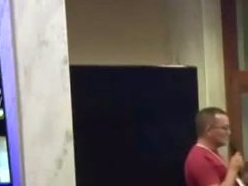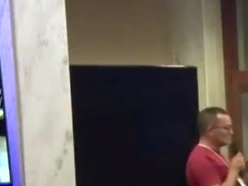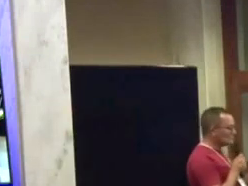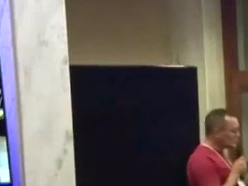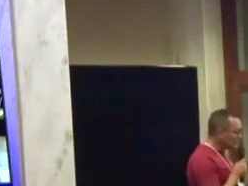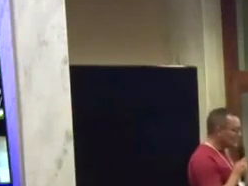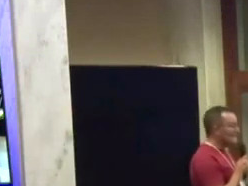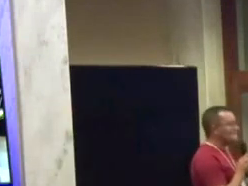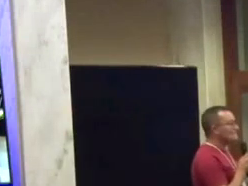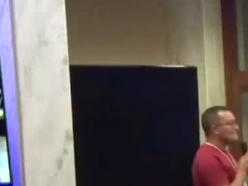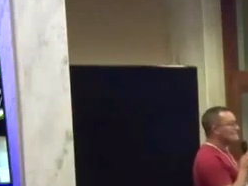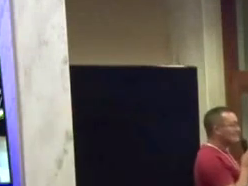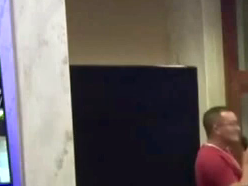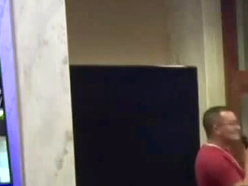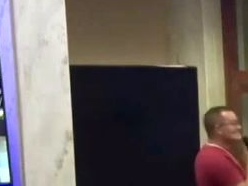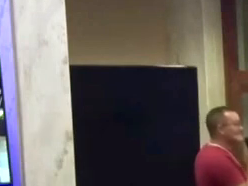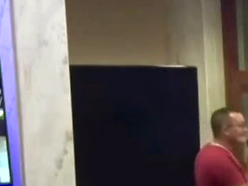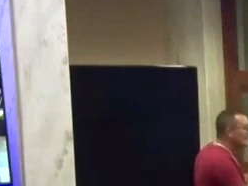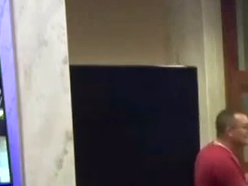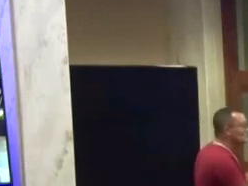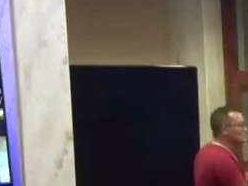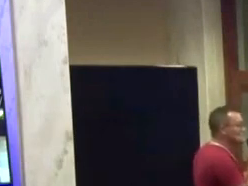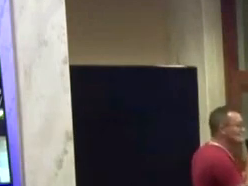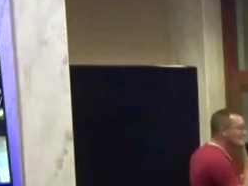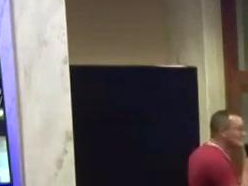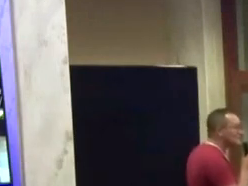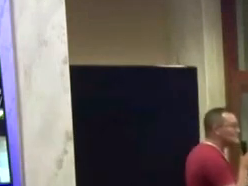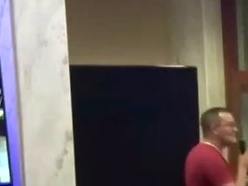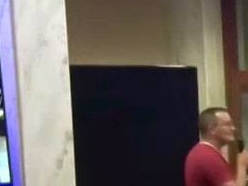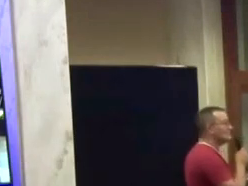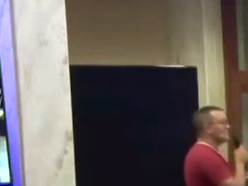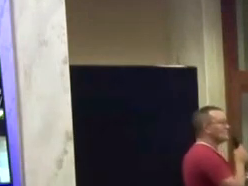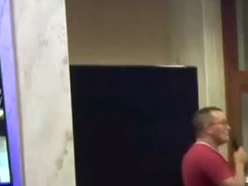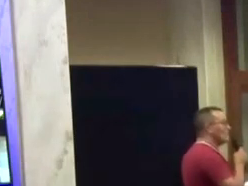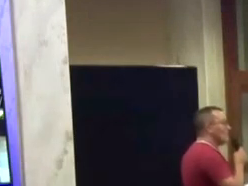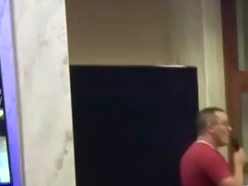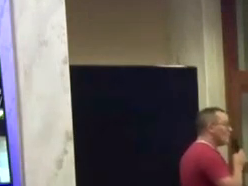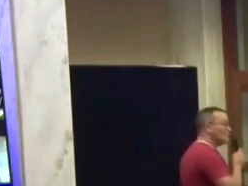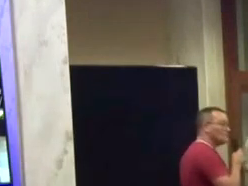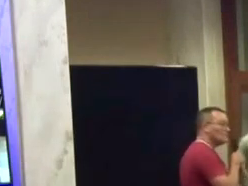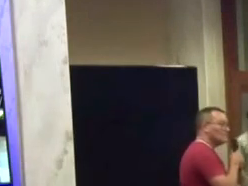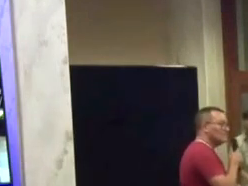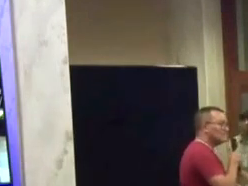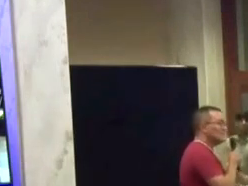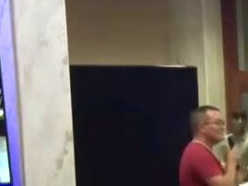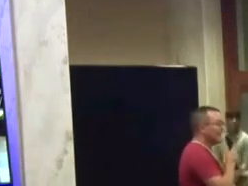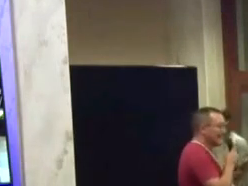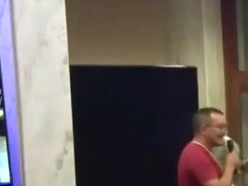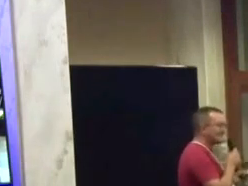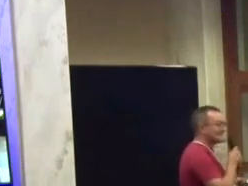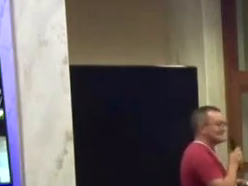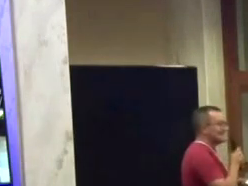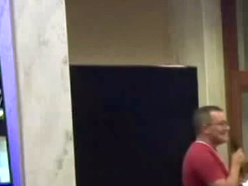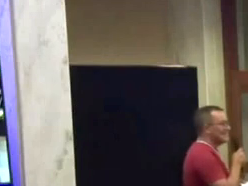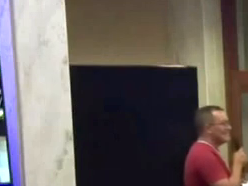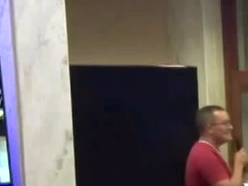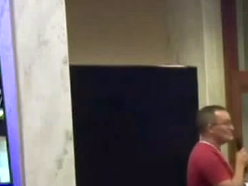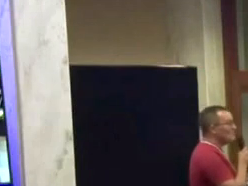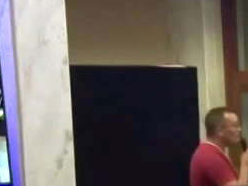uma estrutura de financiamento do ensino que propõe algo que me